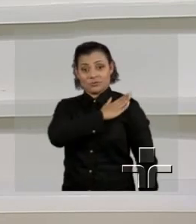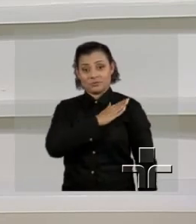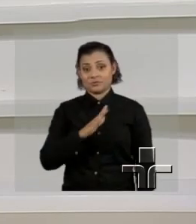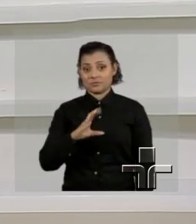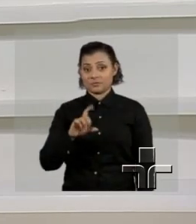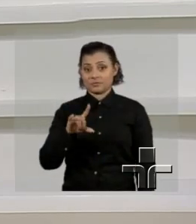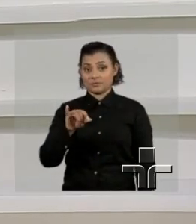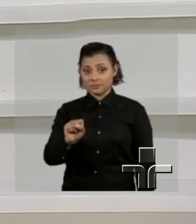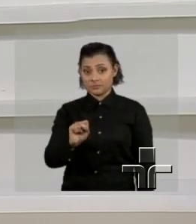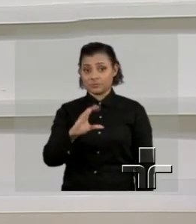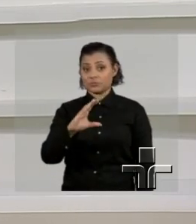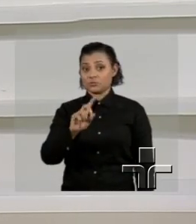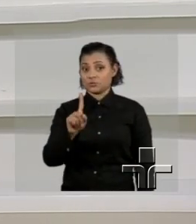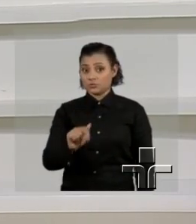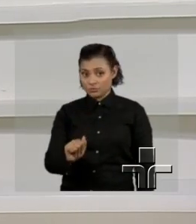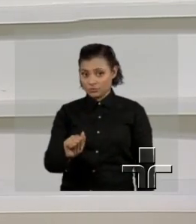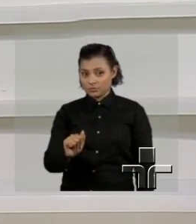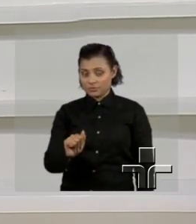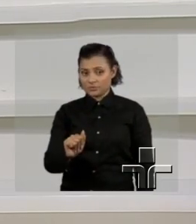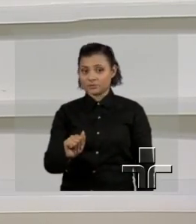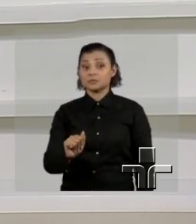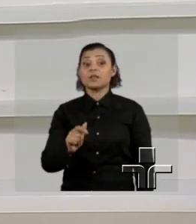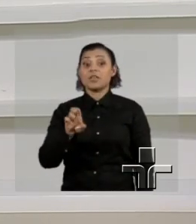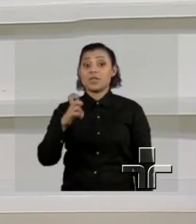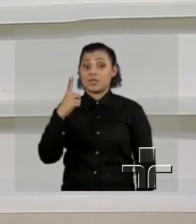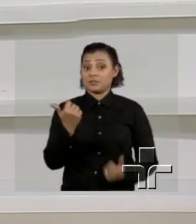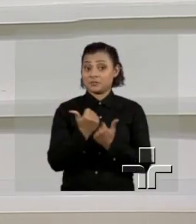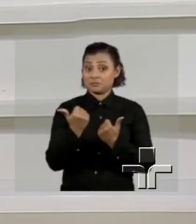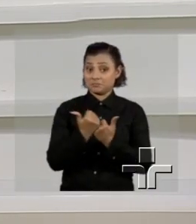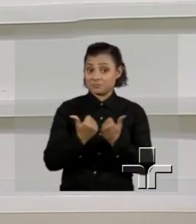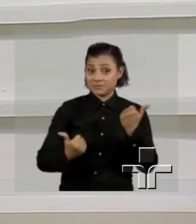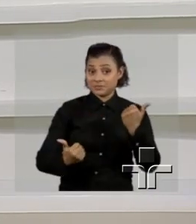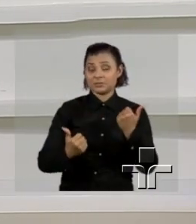Só. Uma questão de direito, só.